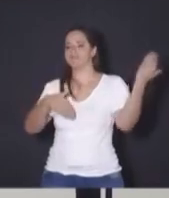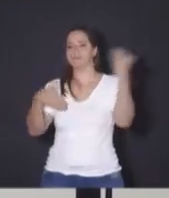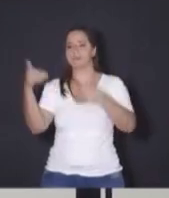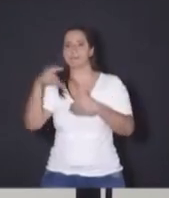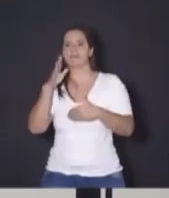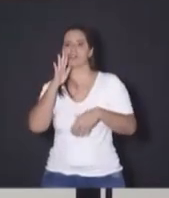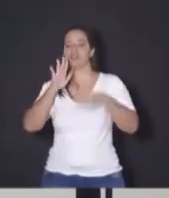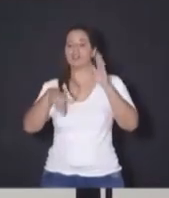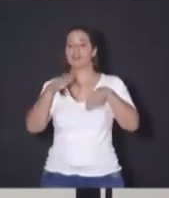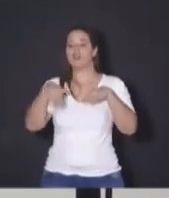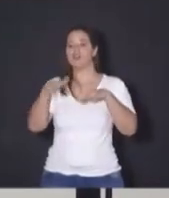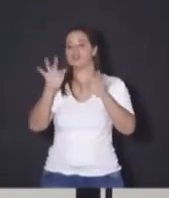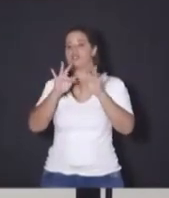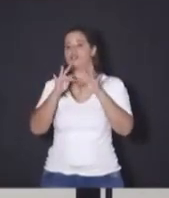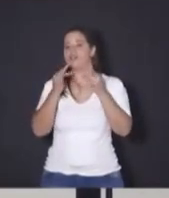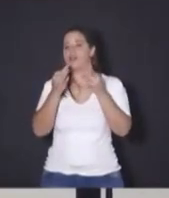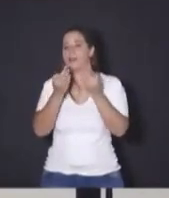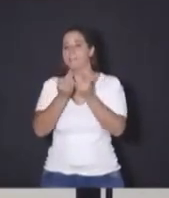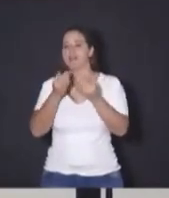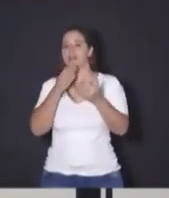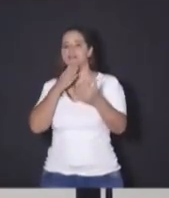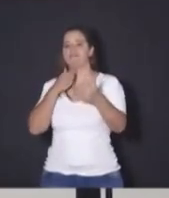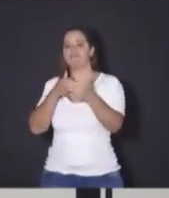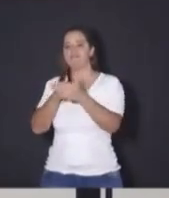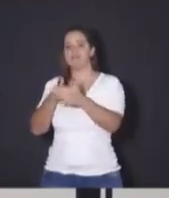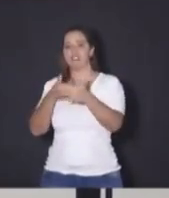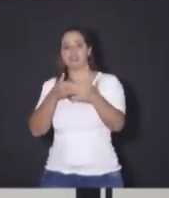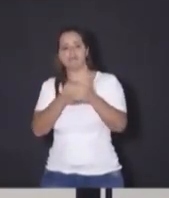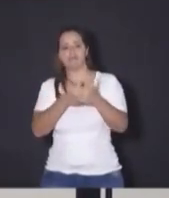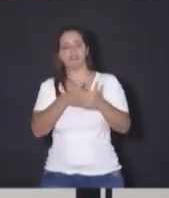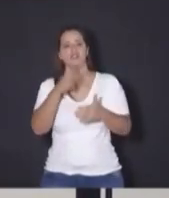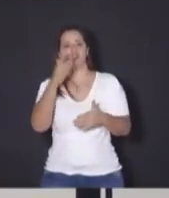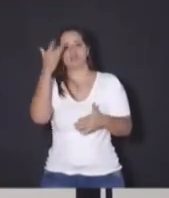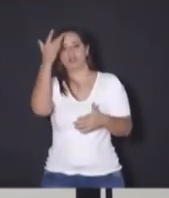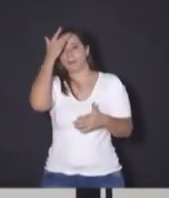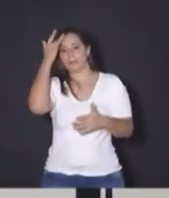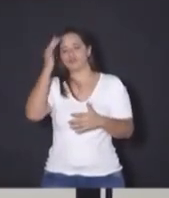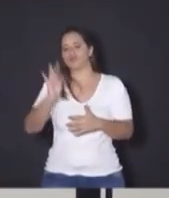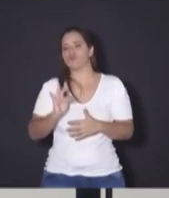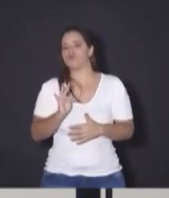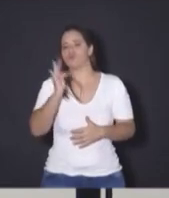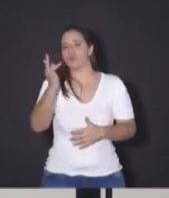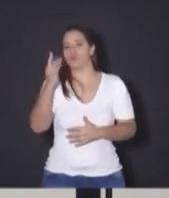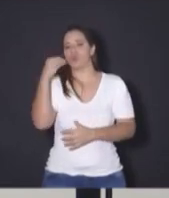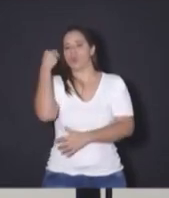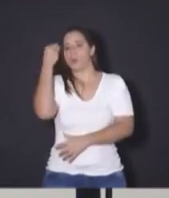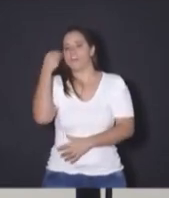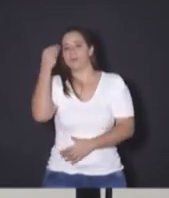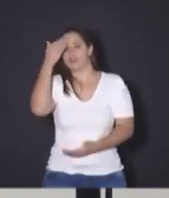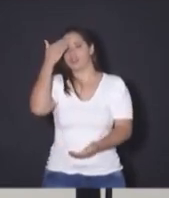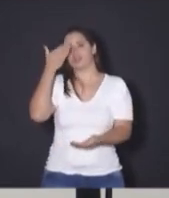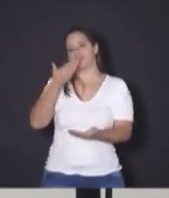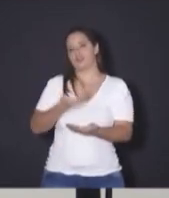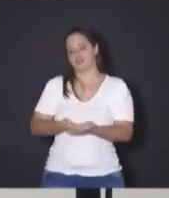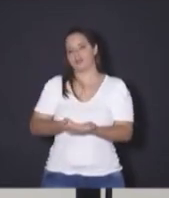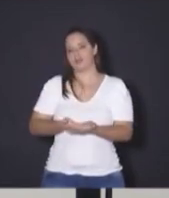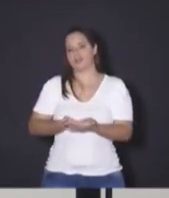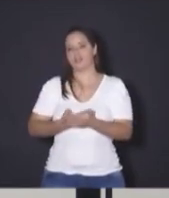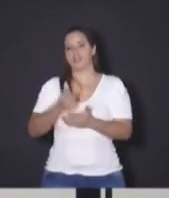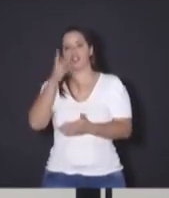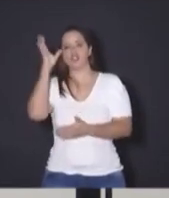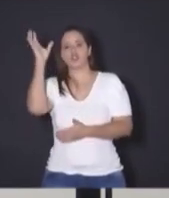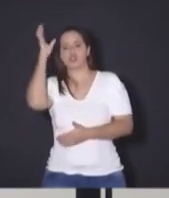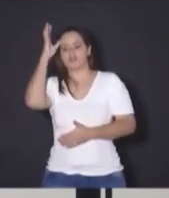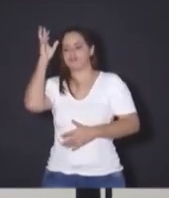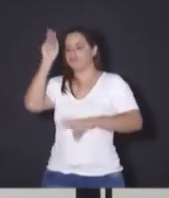de famílias impedindo que tenham pessoas que no futuro pratiquem essa crença, né, que